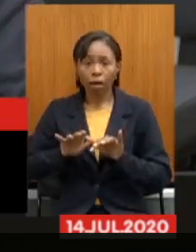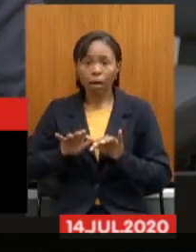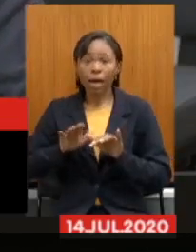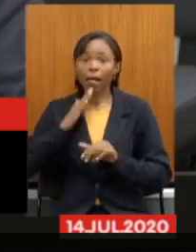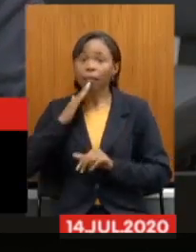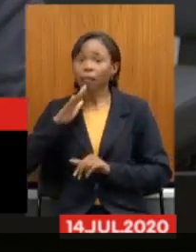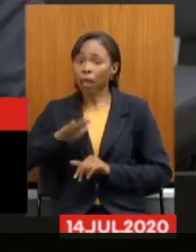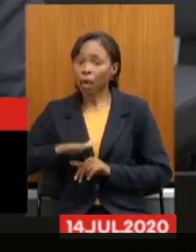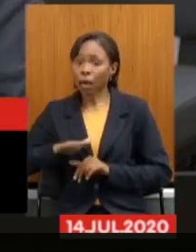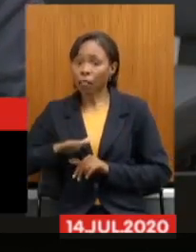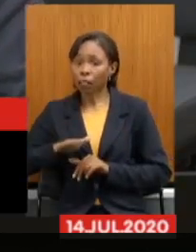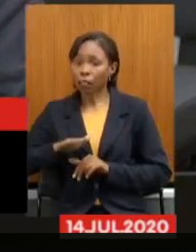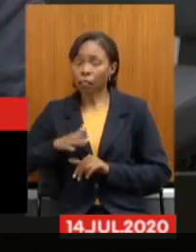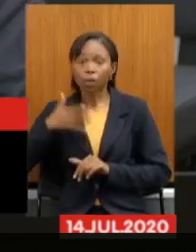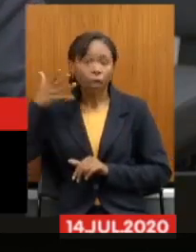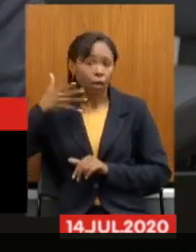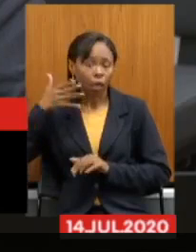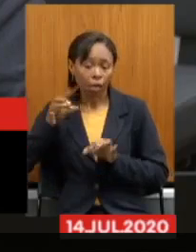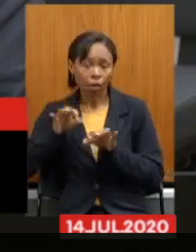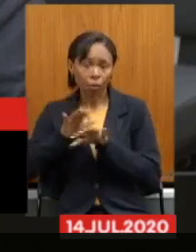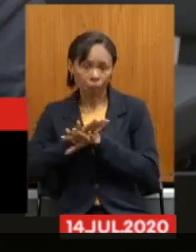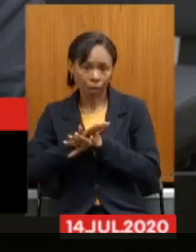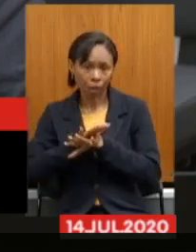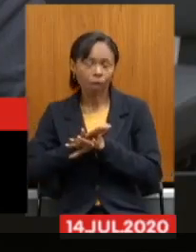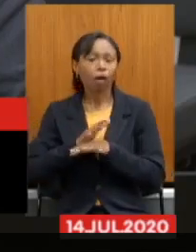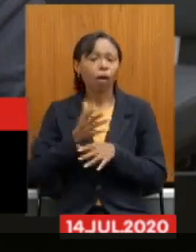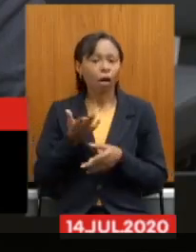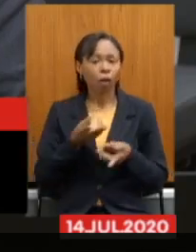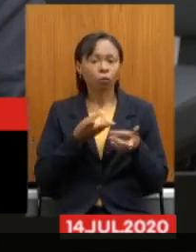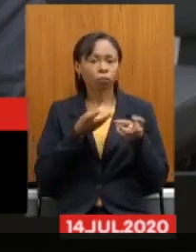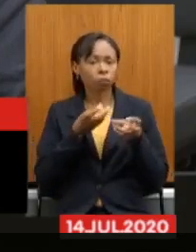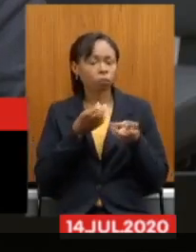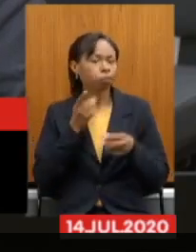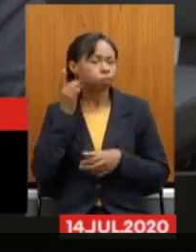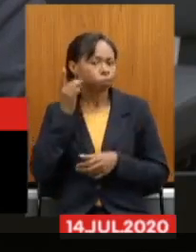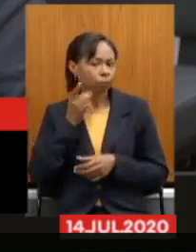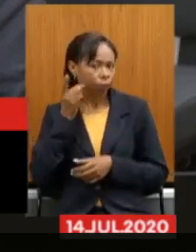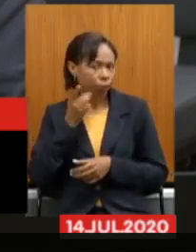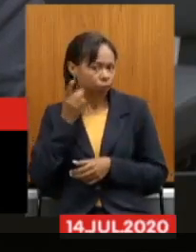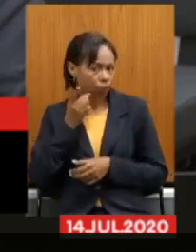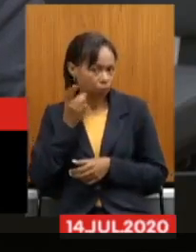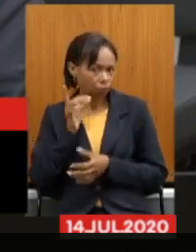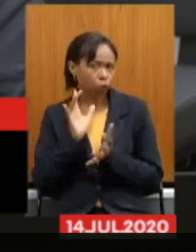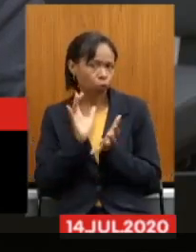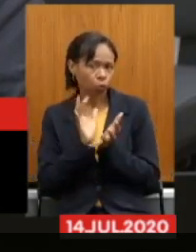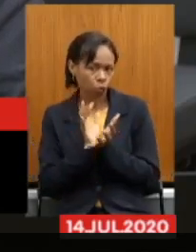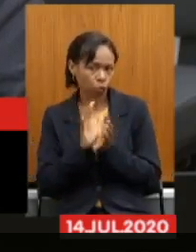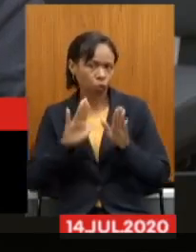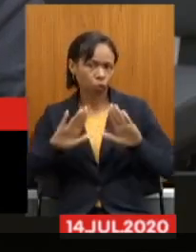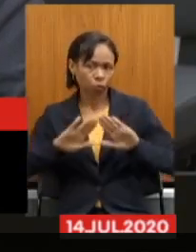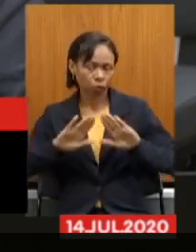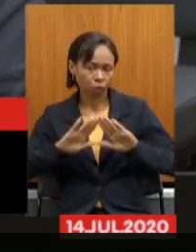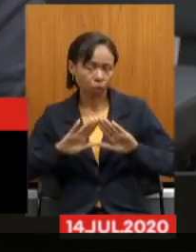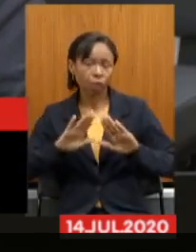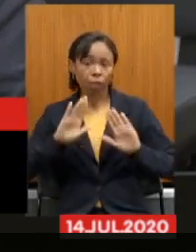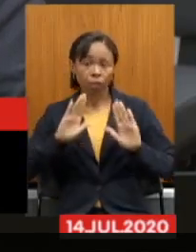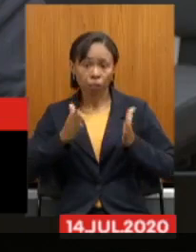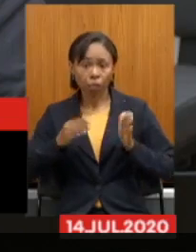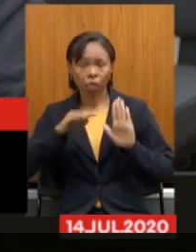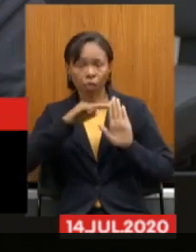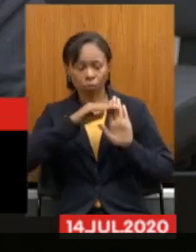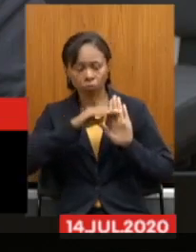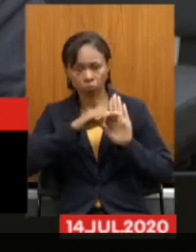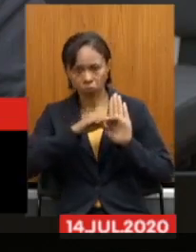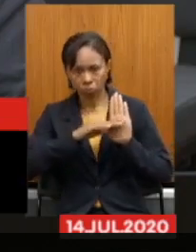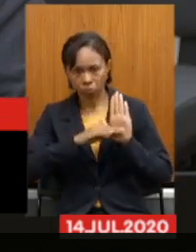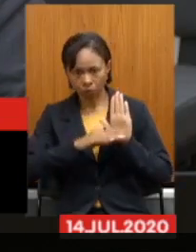tarde, ouviremos as excelentíssimas deputadas e os excelentíssimos deputados inscritos para